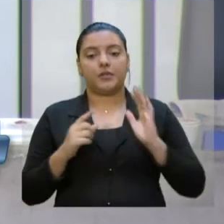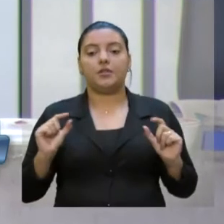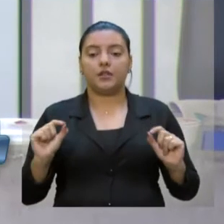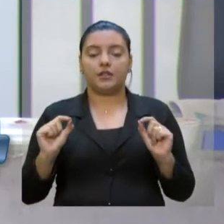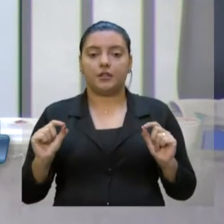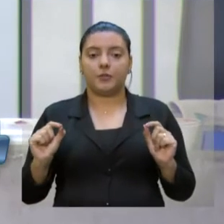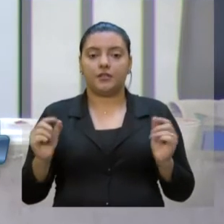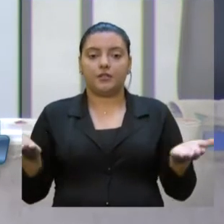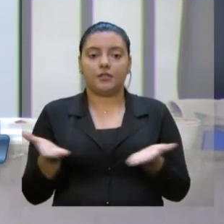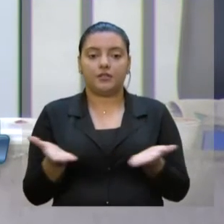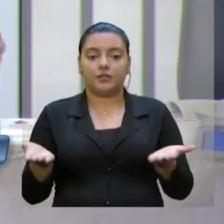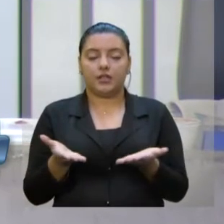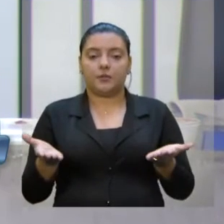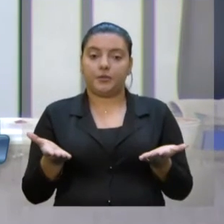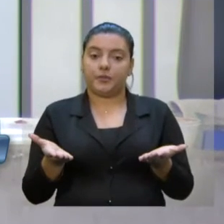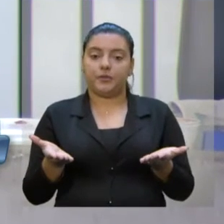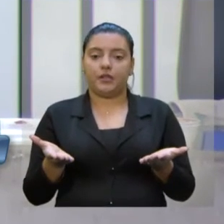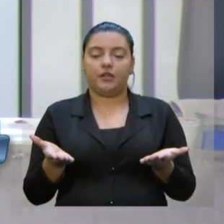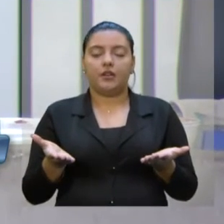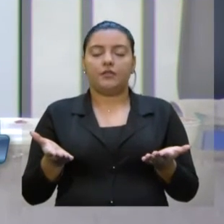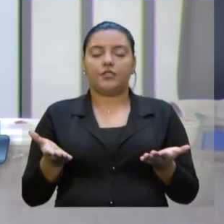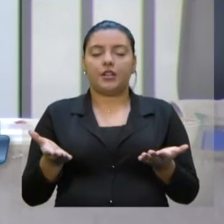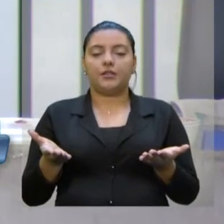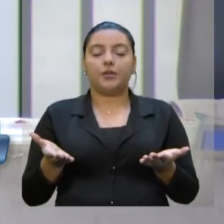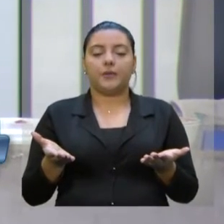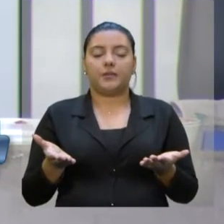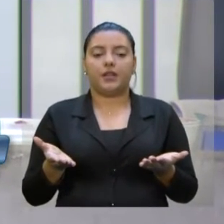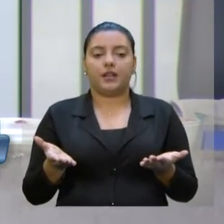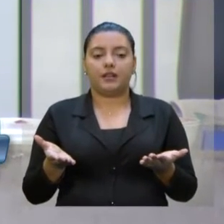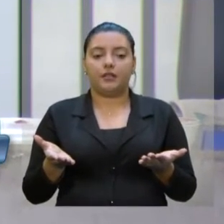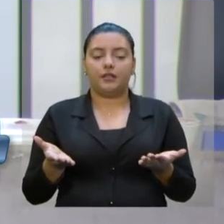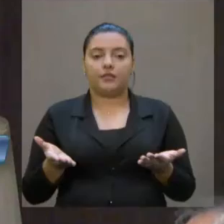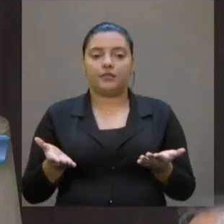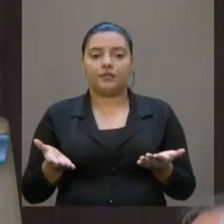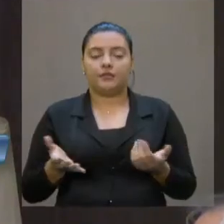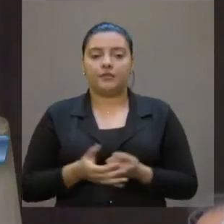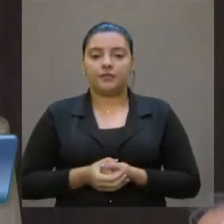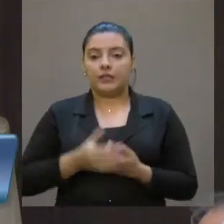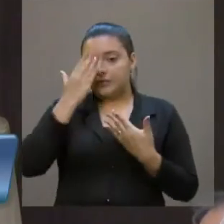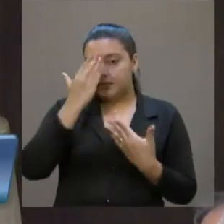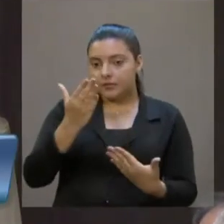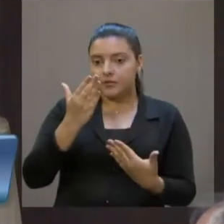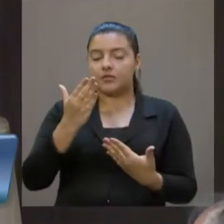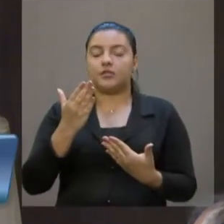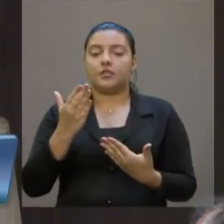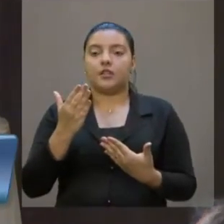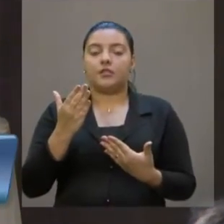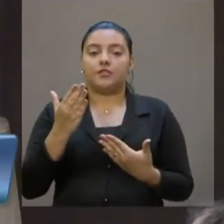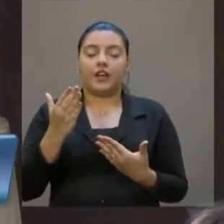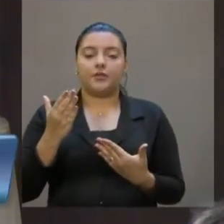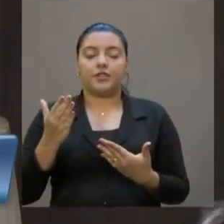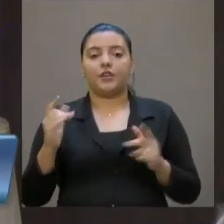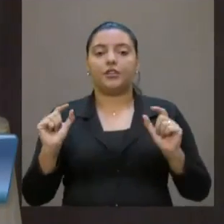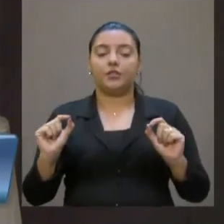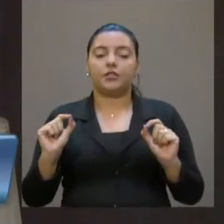uma vez por insistir nesta tecla. Parabéns. Eu que agradeço, deputado. E, sim, o fato de ter sido aqui, recebido